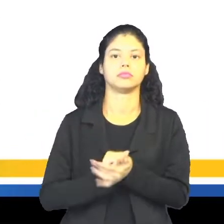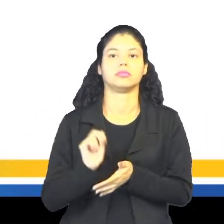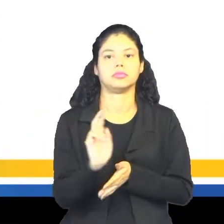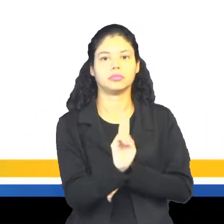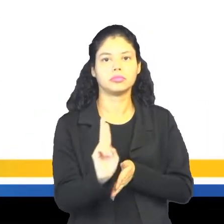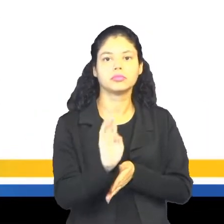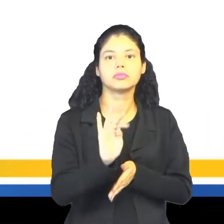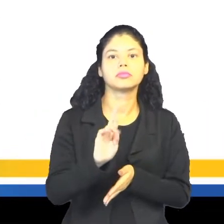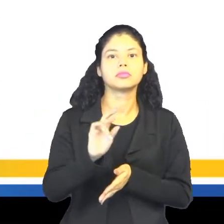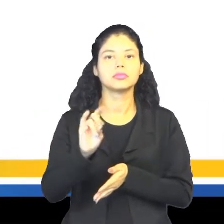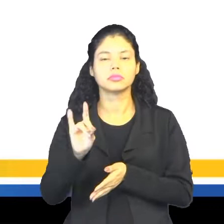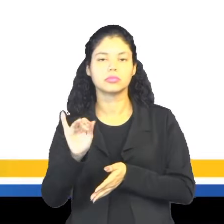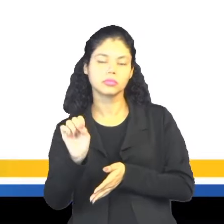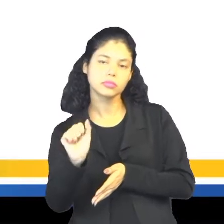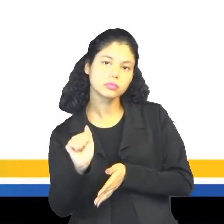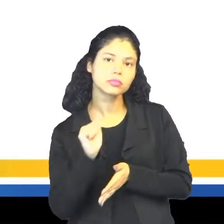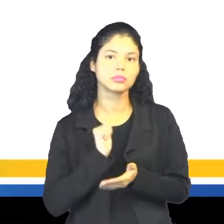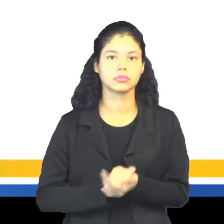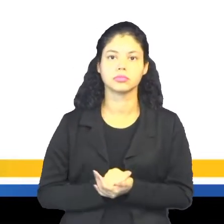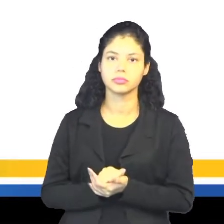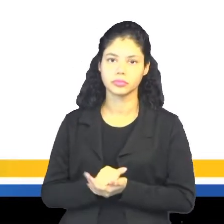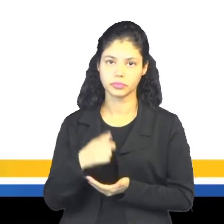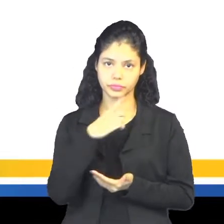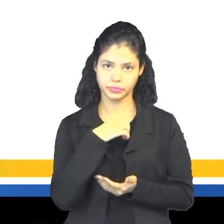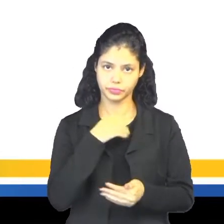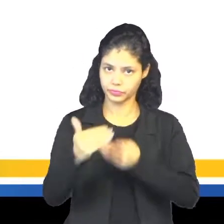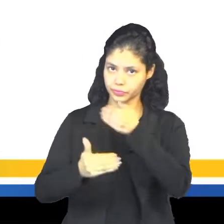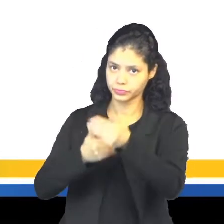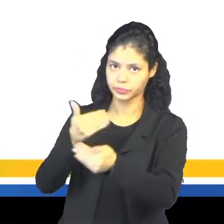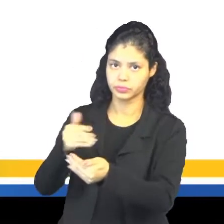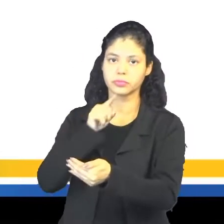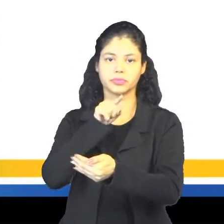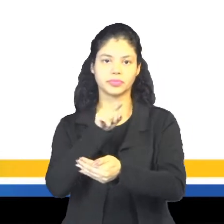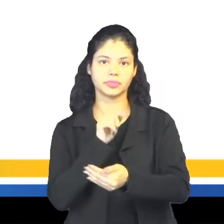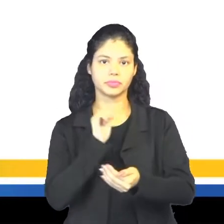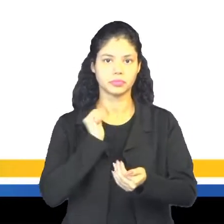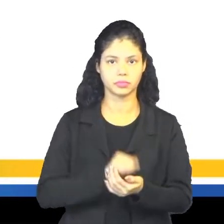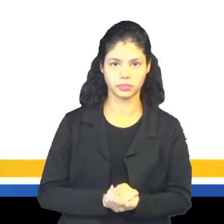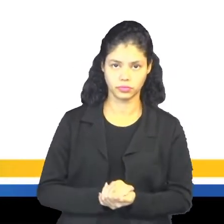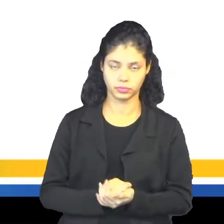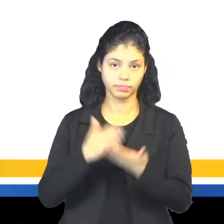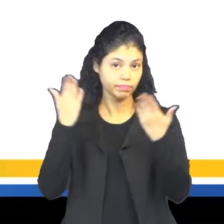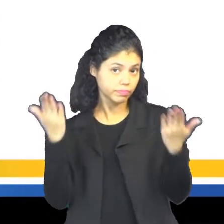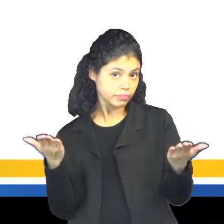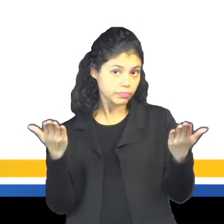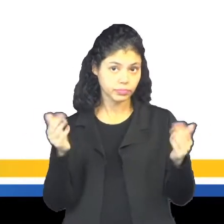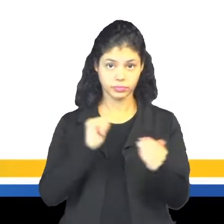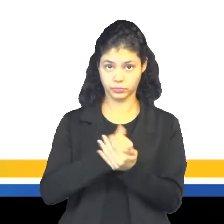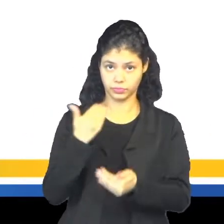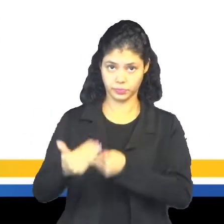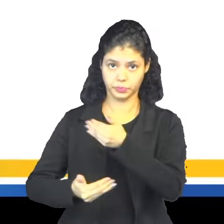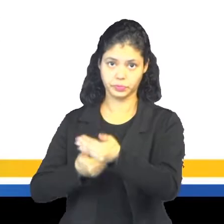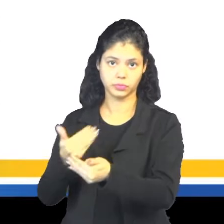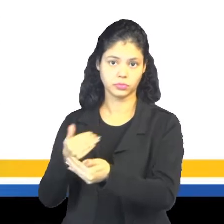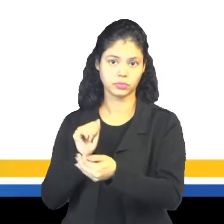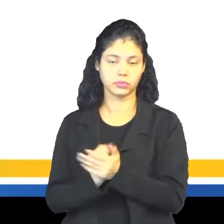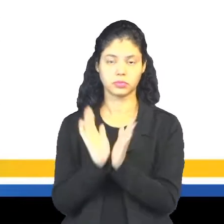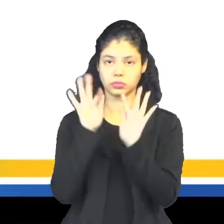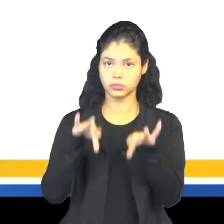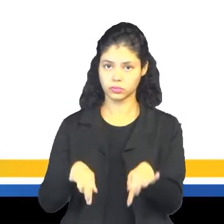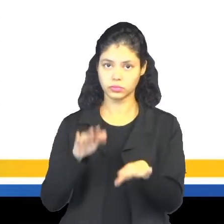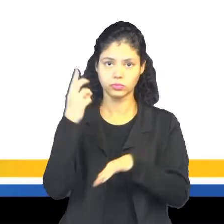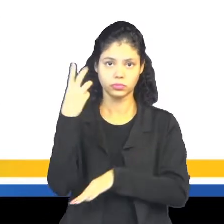de burgos, tem esse processo aí, no entanto, esse processo aí, nos fins do